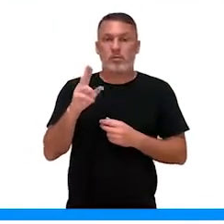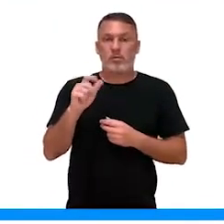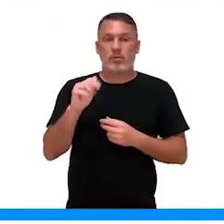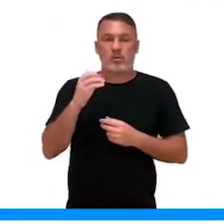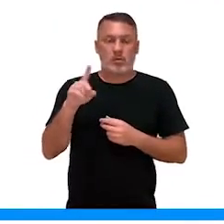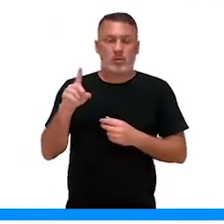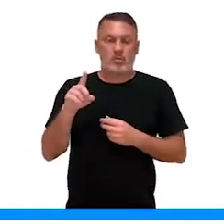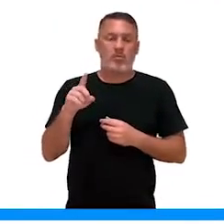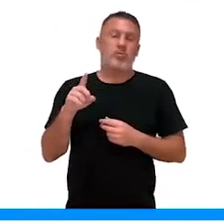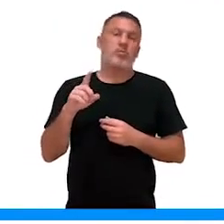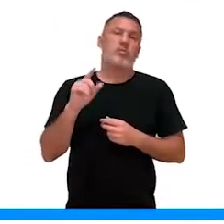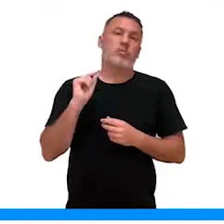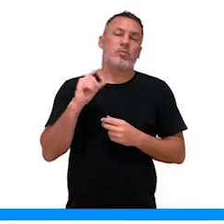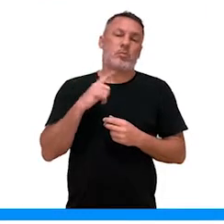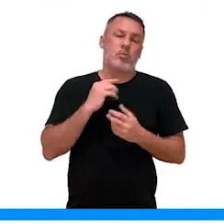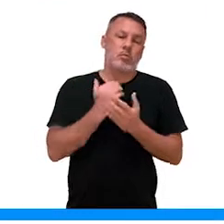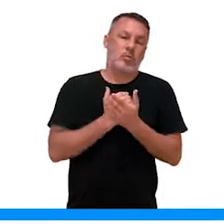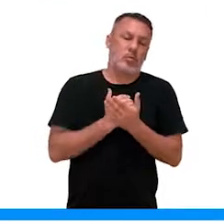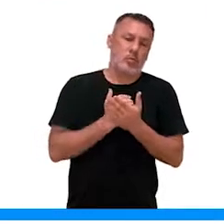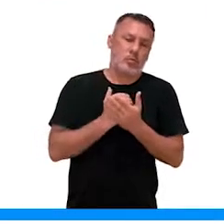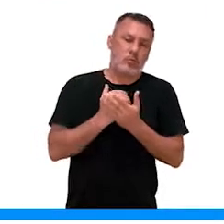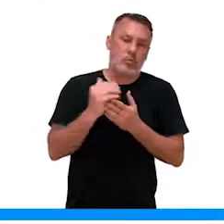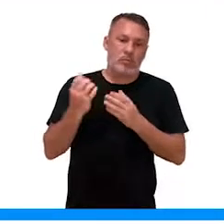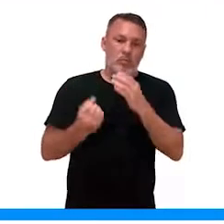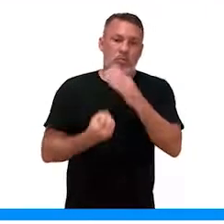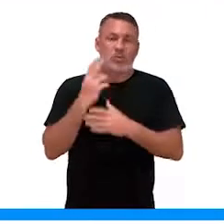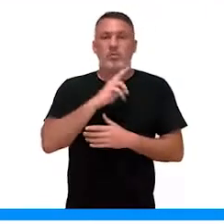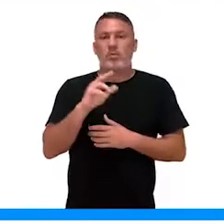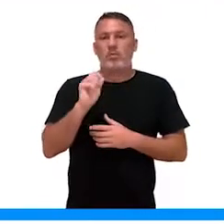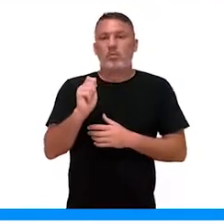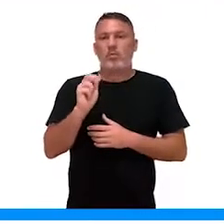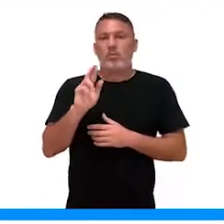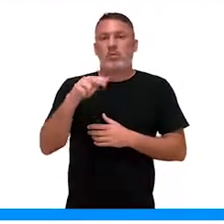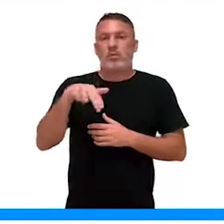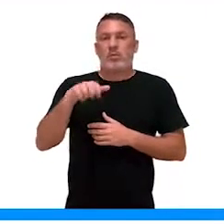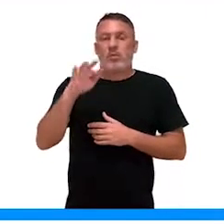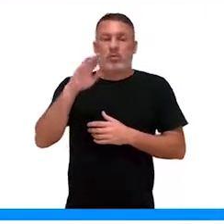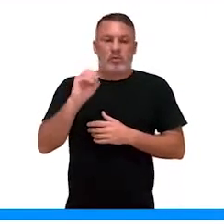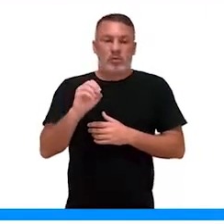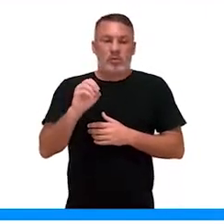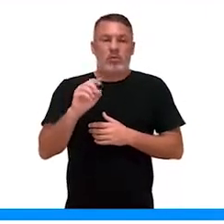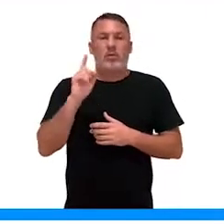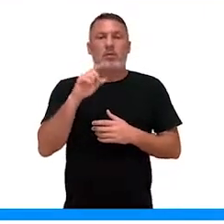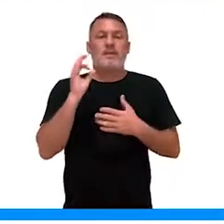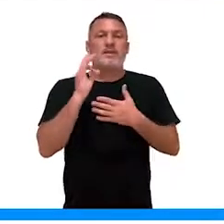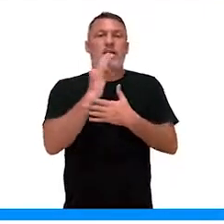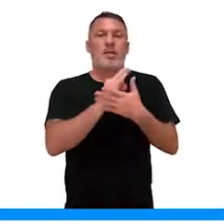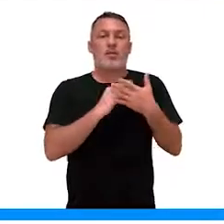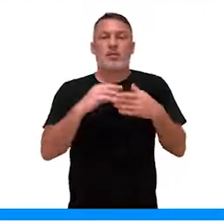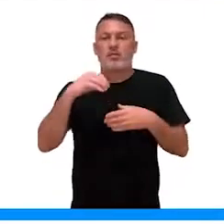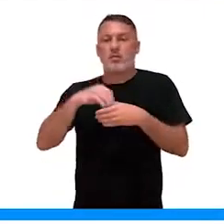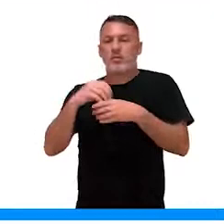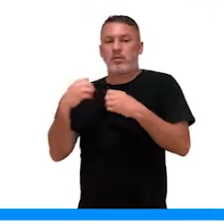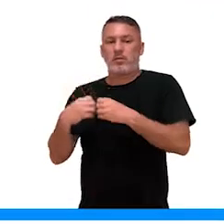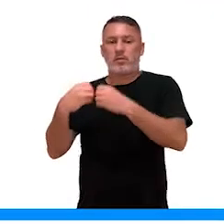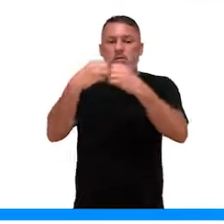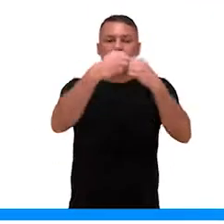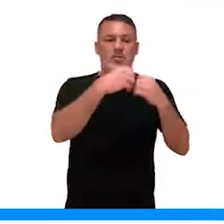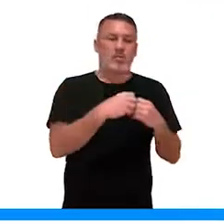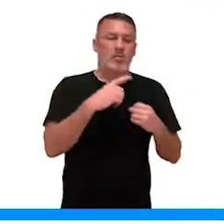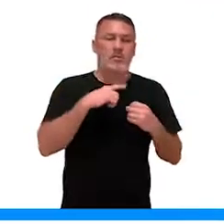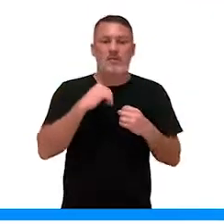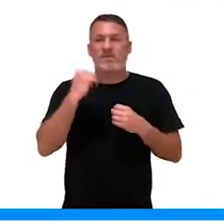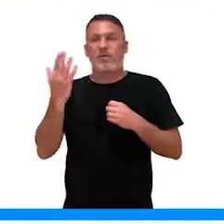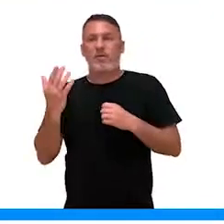né, o início da formação do arquêntero, que são as células que estão aí na periferia, elas migram para